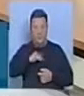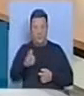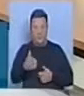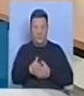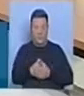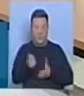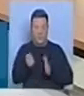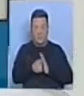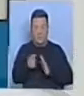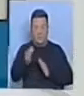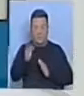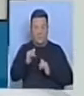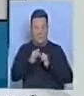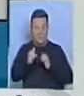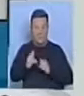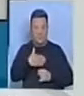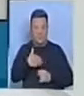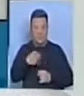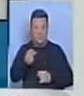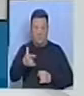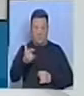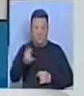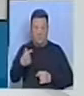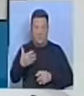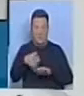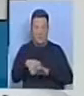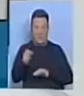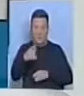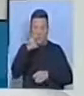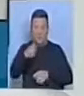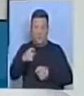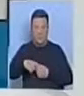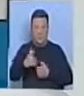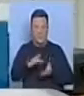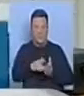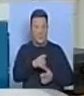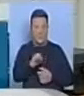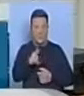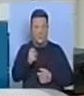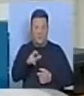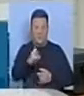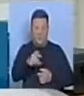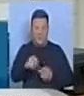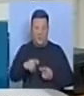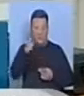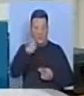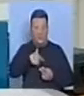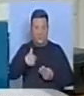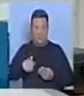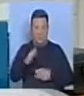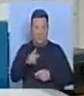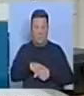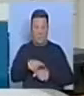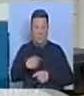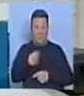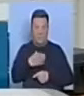Na agenda da Federação Internacional de Saúde Ambiental está a integração de novos membros, como o Brasil, Costa Rica e China. Mas o momento é de